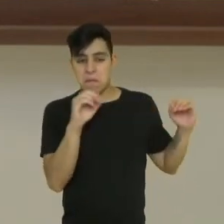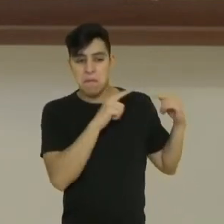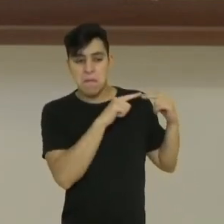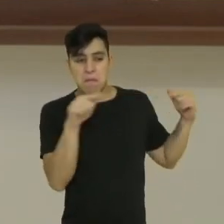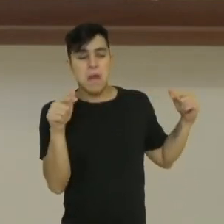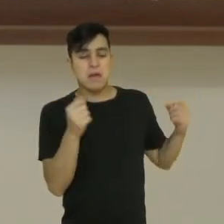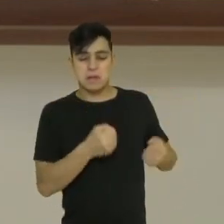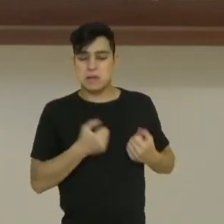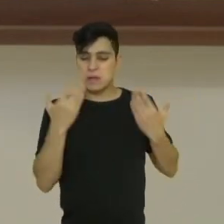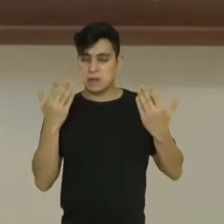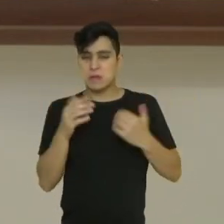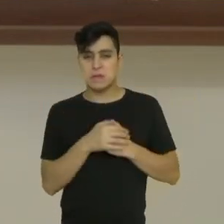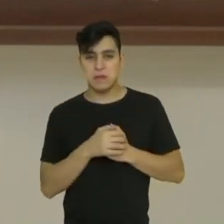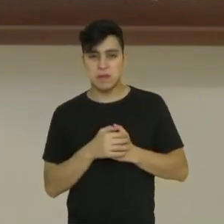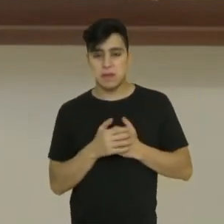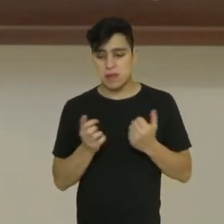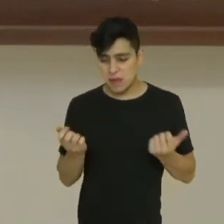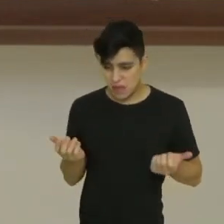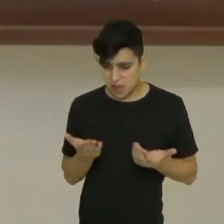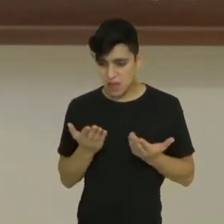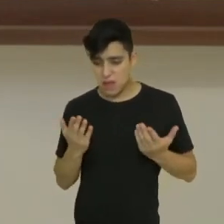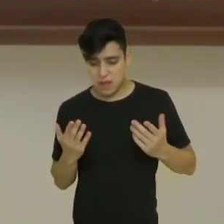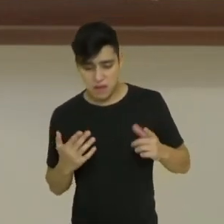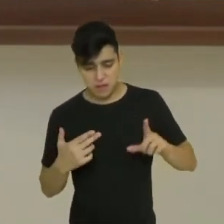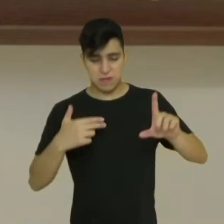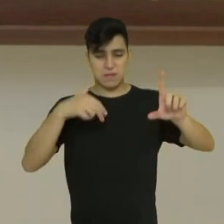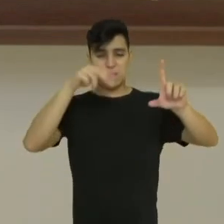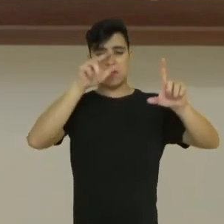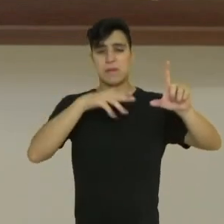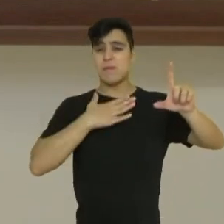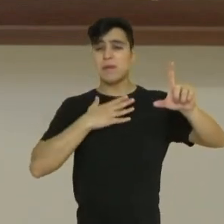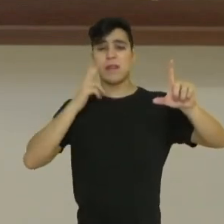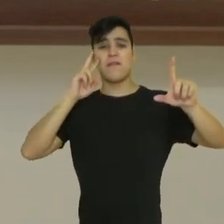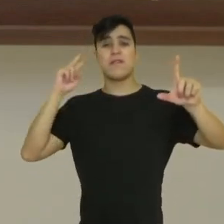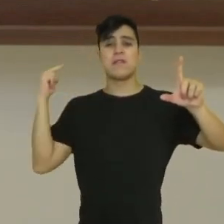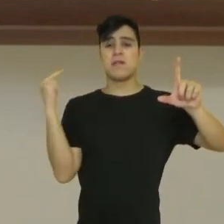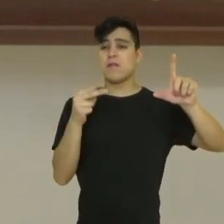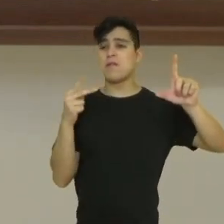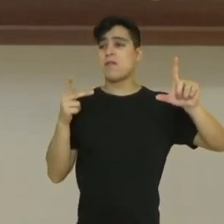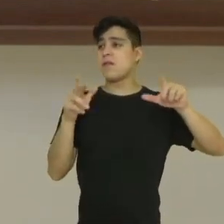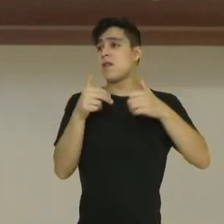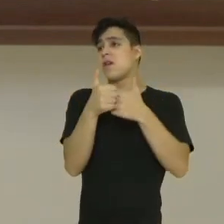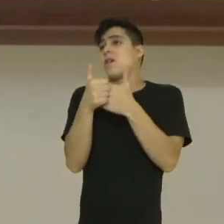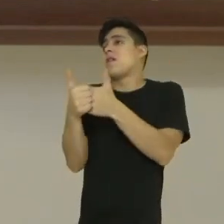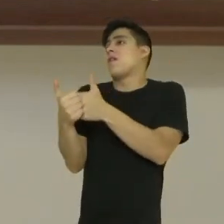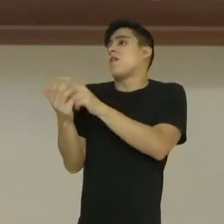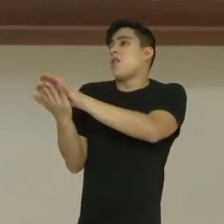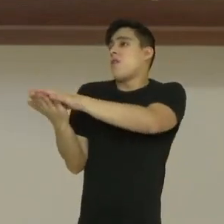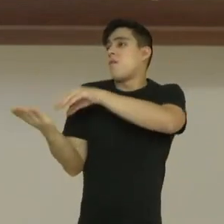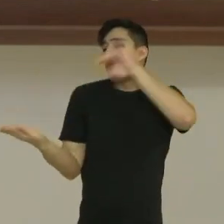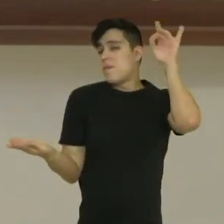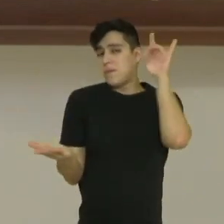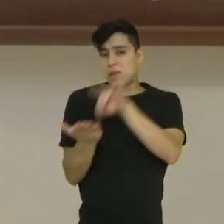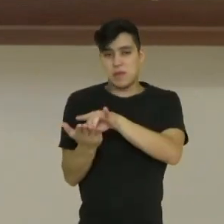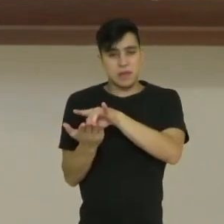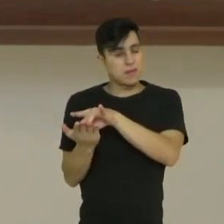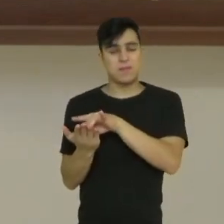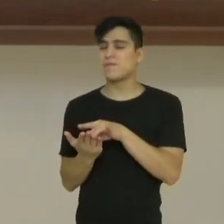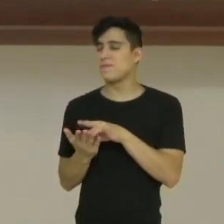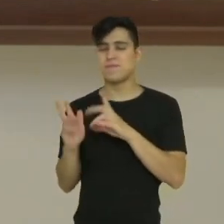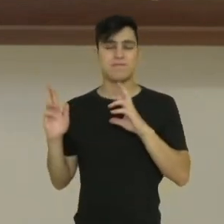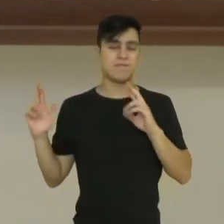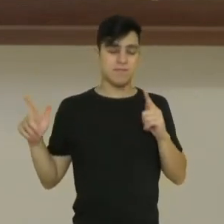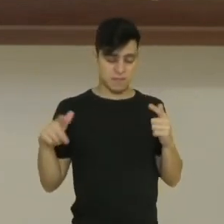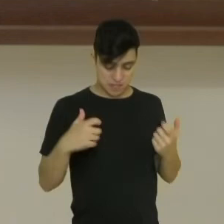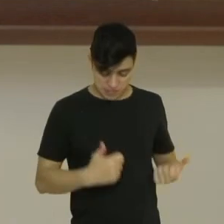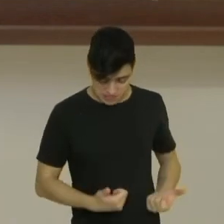para fora. Agora ele vai colocar na tela como ele viu o mundo. Ele não vai fazer uma reprodução do mundo real dentro da tela, mas ele vai fazer